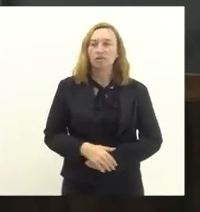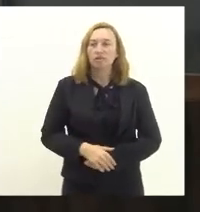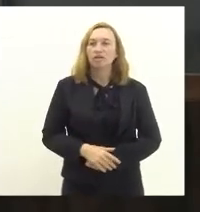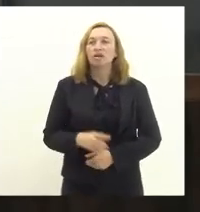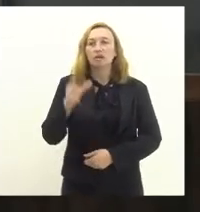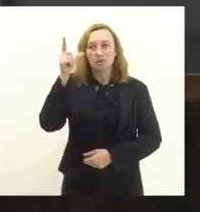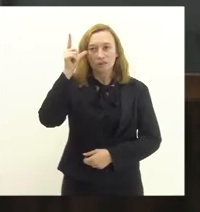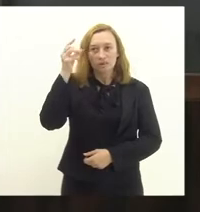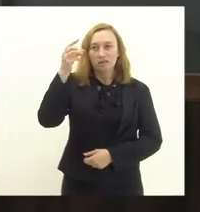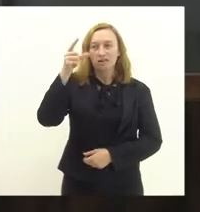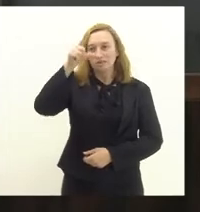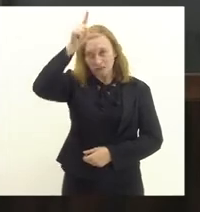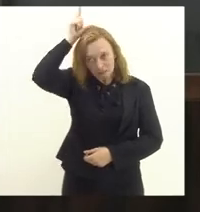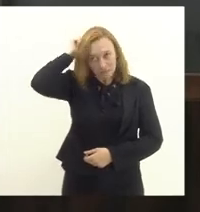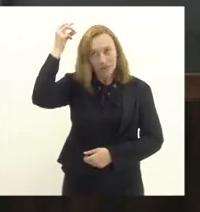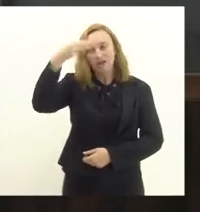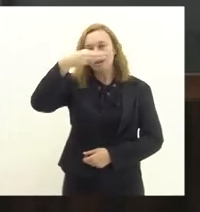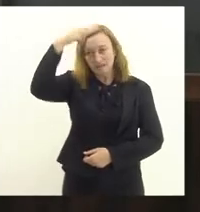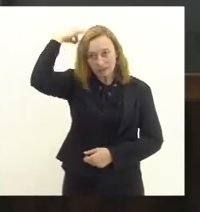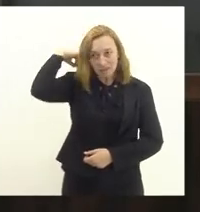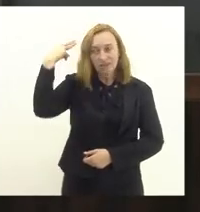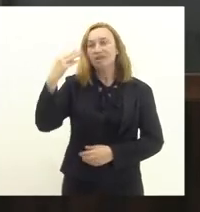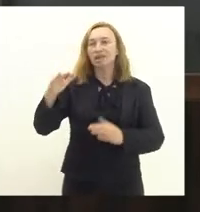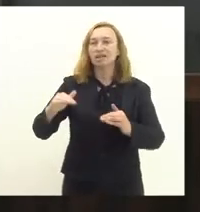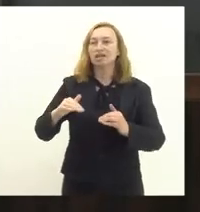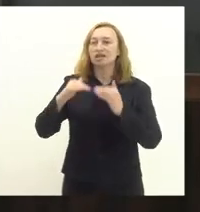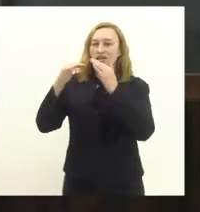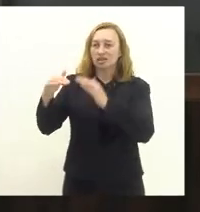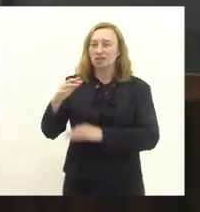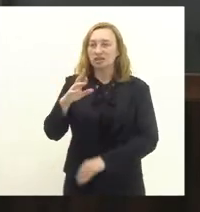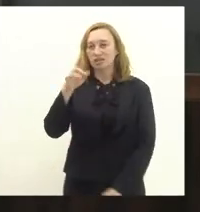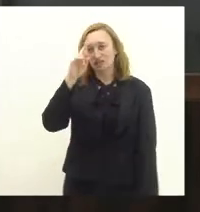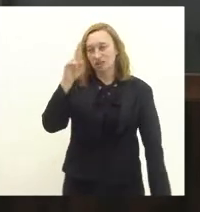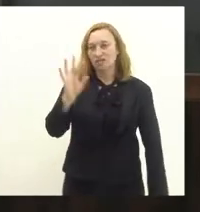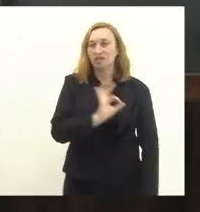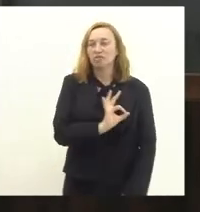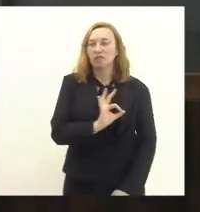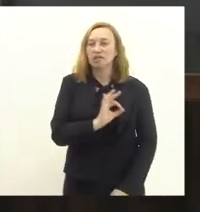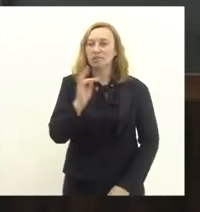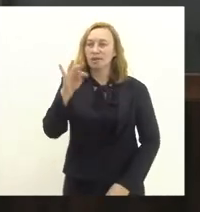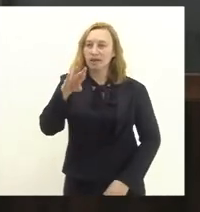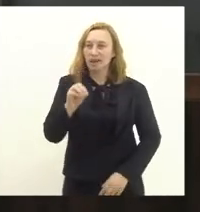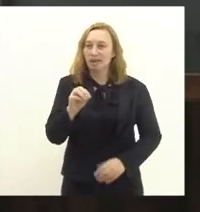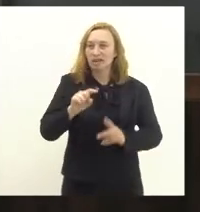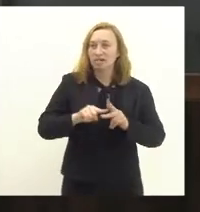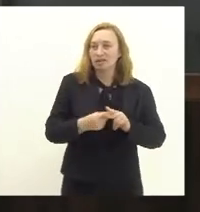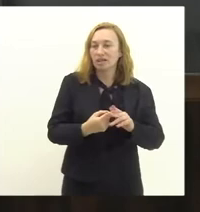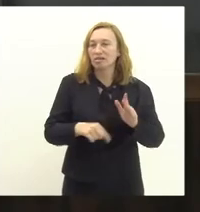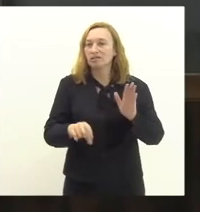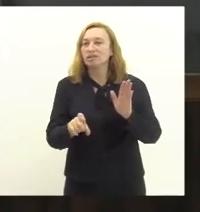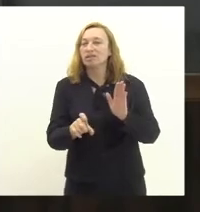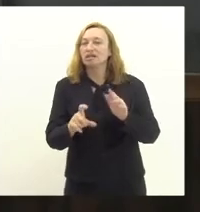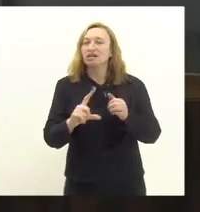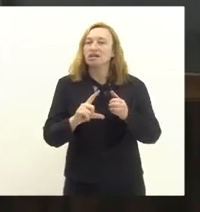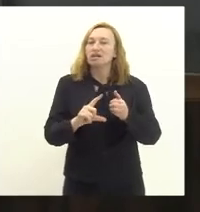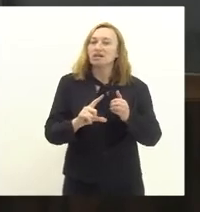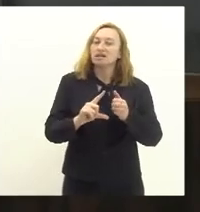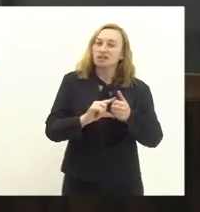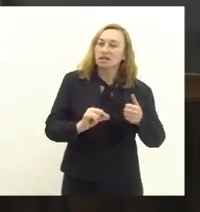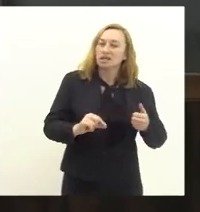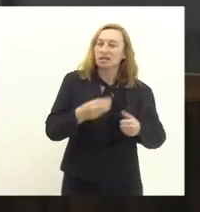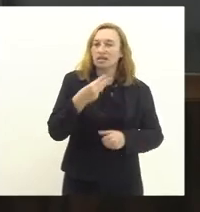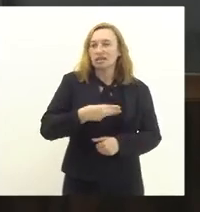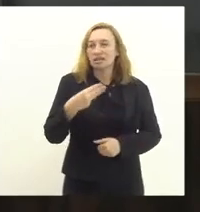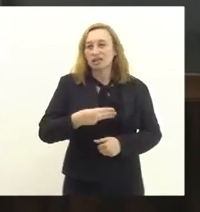Lucinha, Luiz Paulo, Márcio Pacheco e subtenente Bernardo, que altera o parágrafo 3º do artigo 2º da Lei